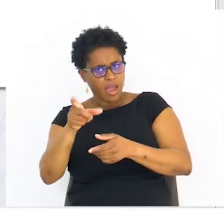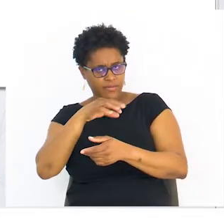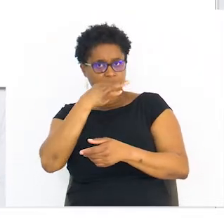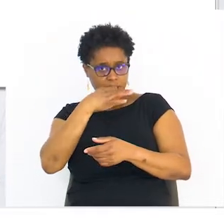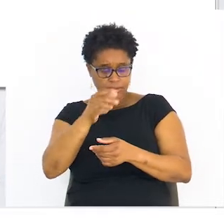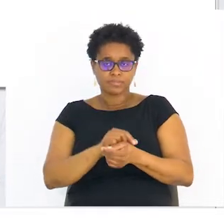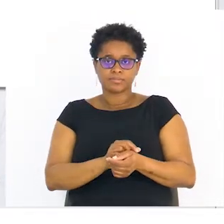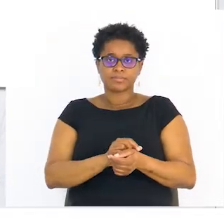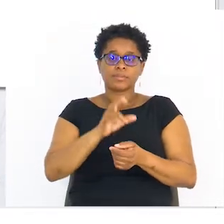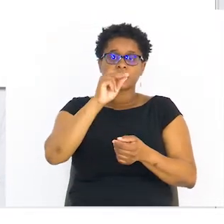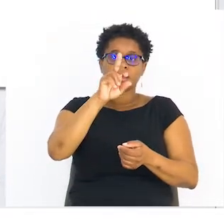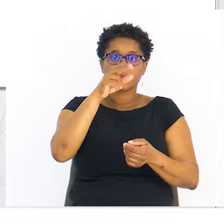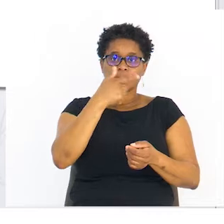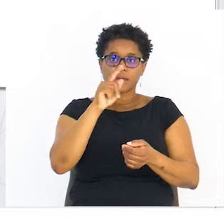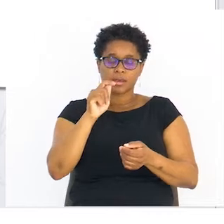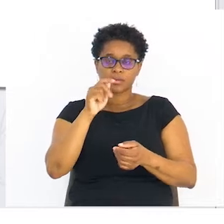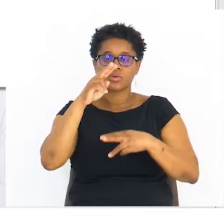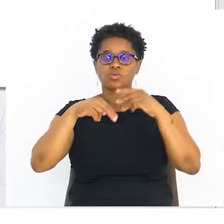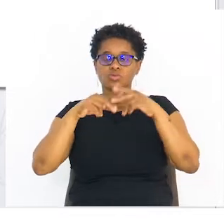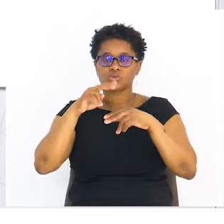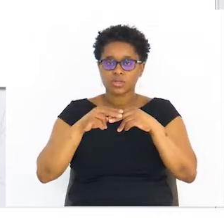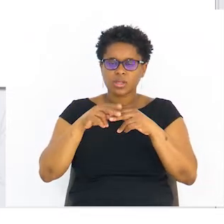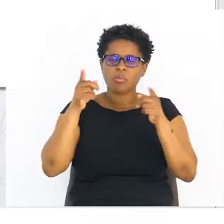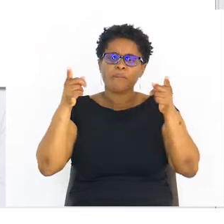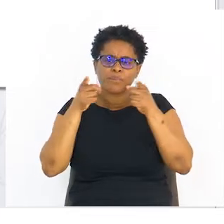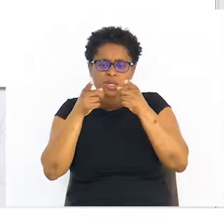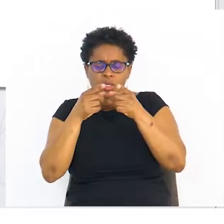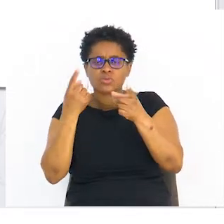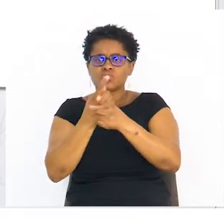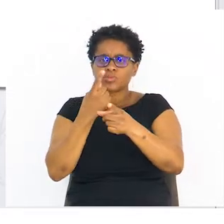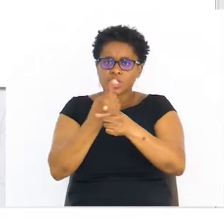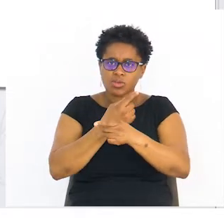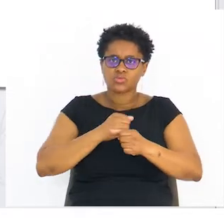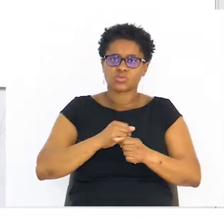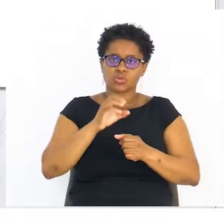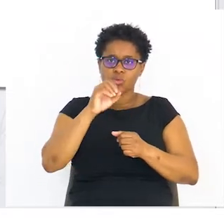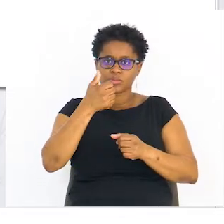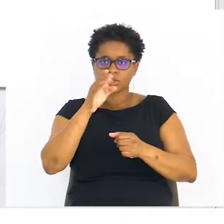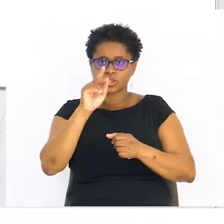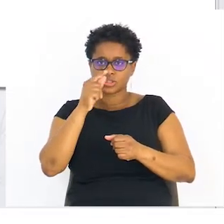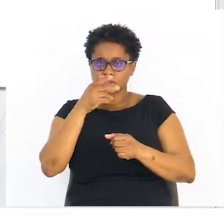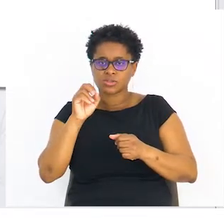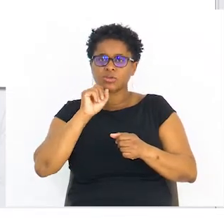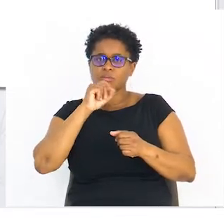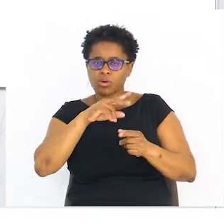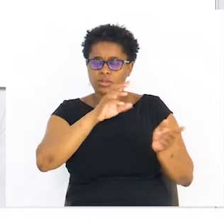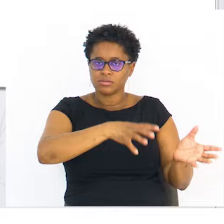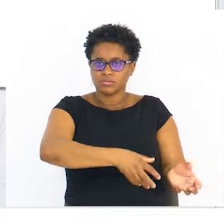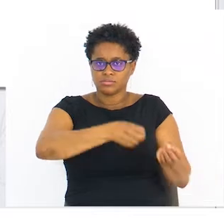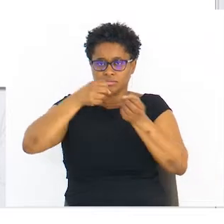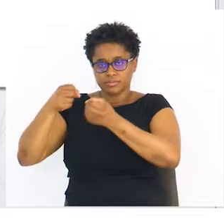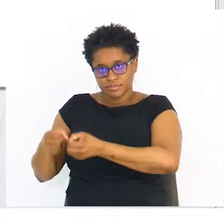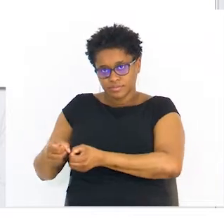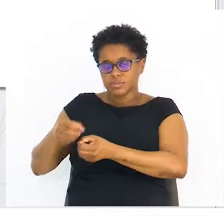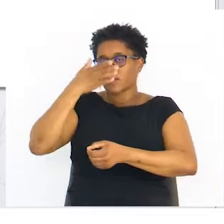É a arte construída por pequenos objetos que se podem transportar